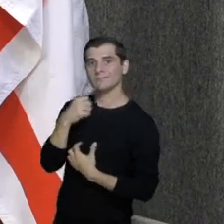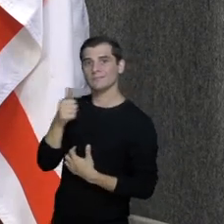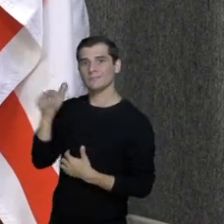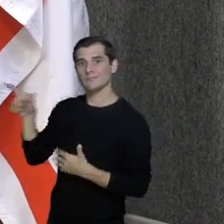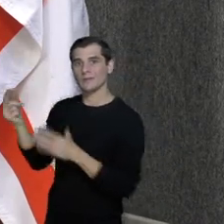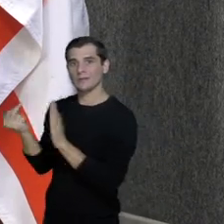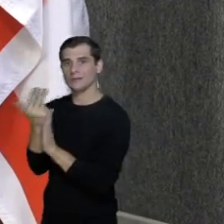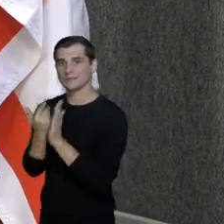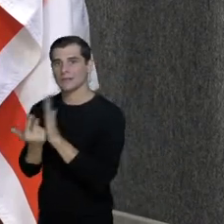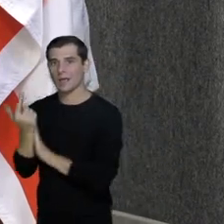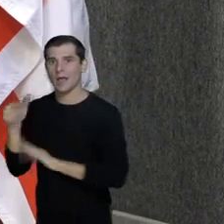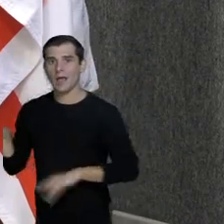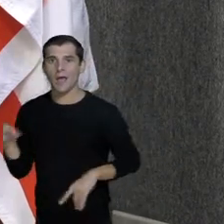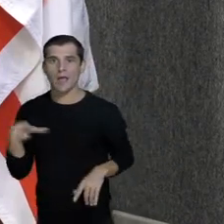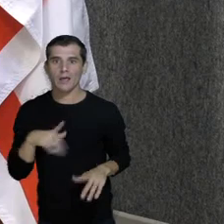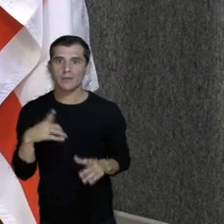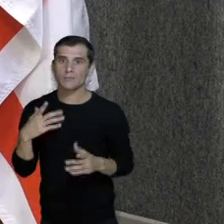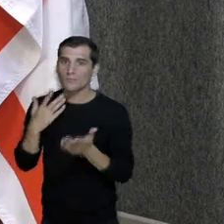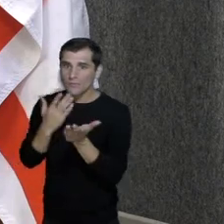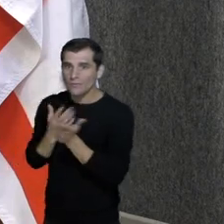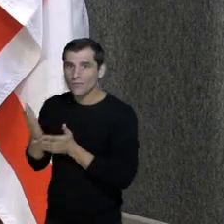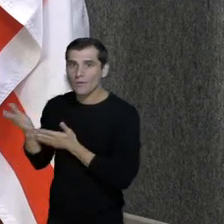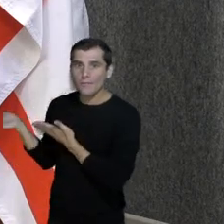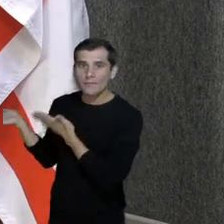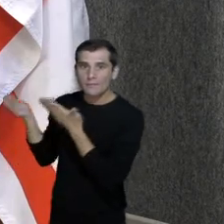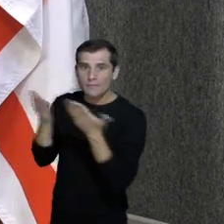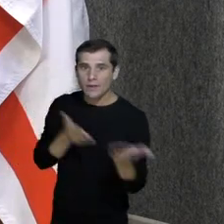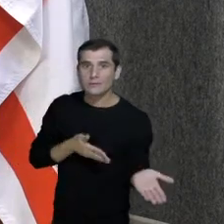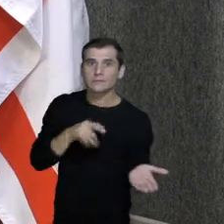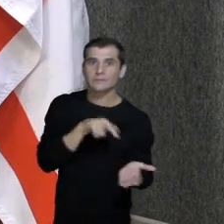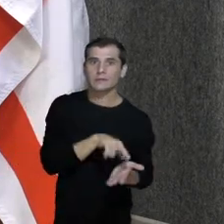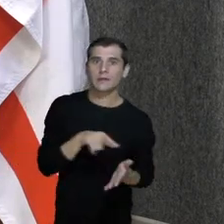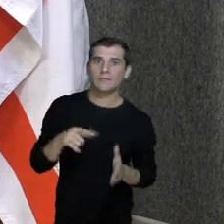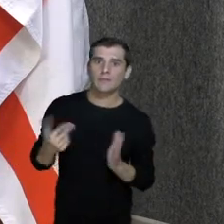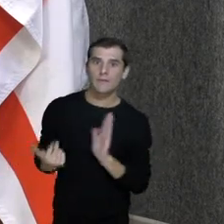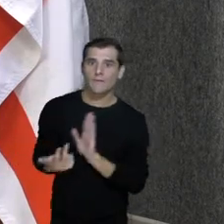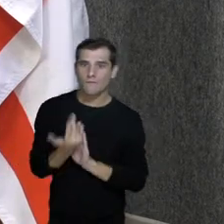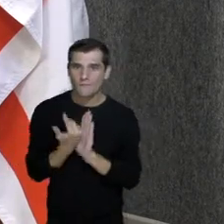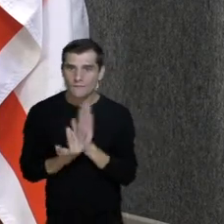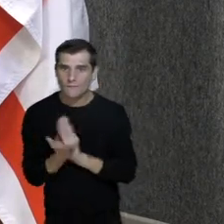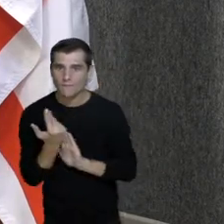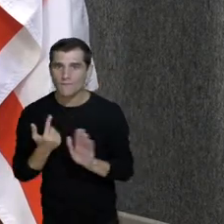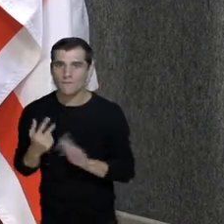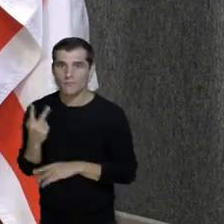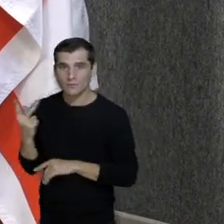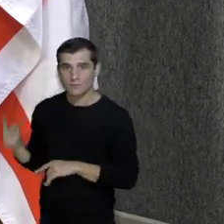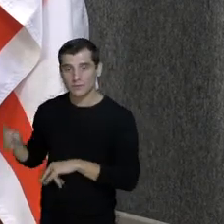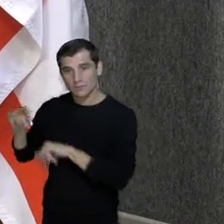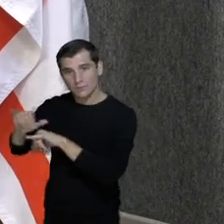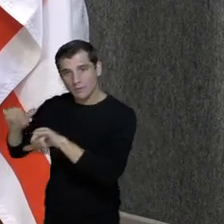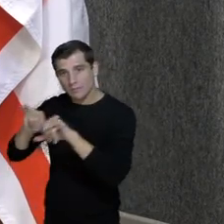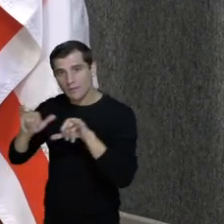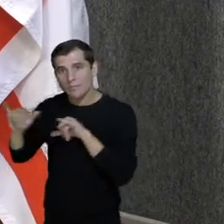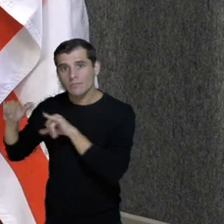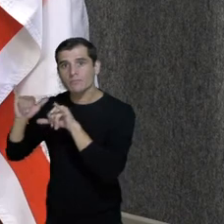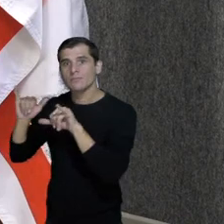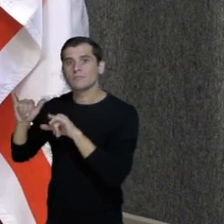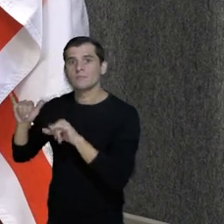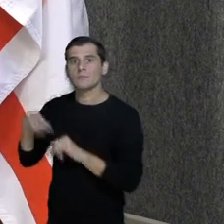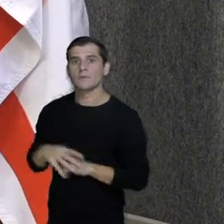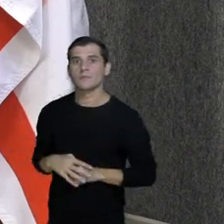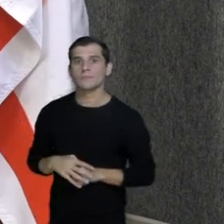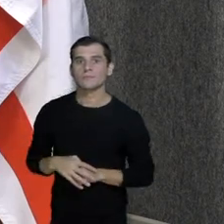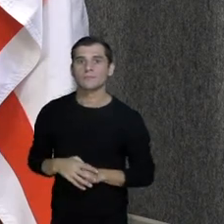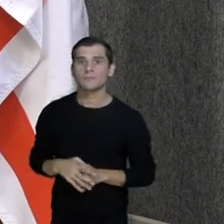encomendas para fazer para pintar e desenhar para esses arquitetos minha pretensão era só divulgar a campanha da Casa Cor mas